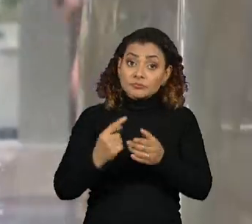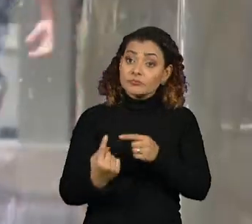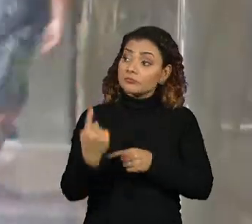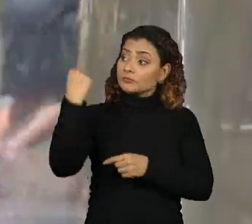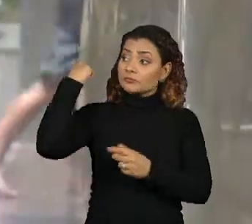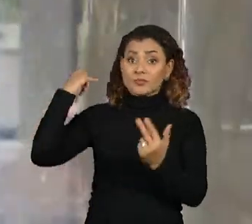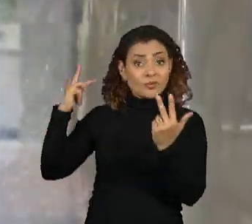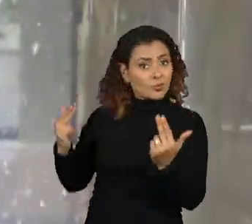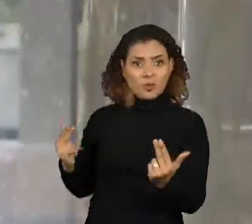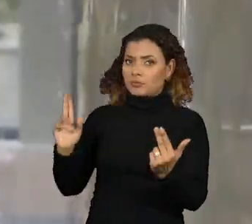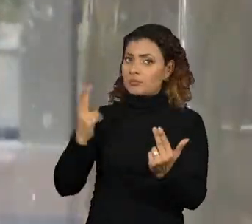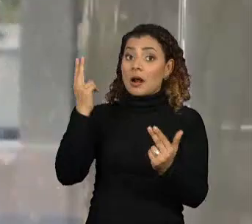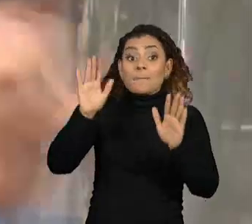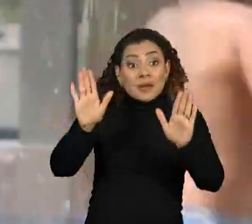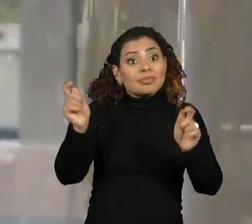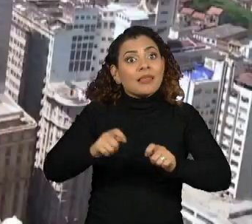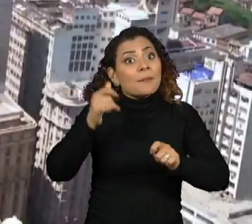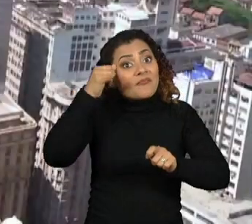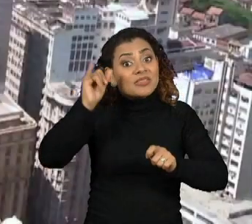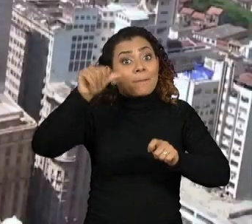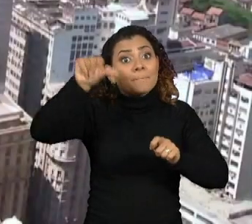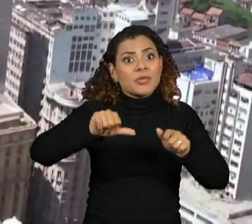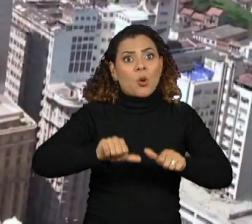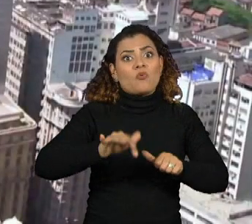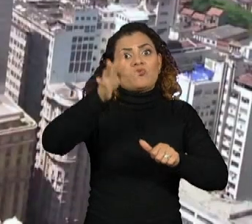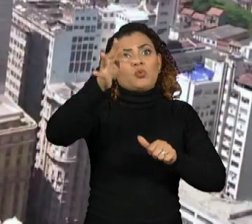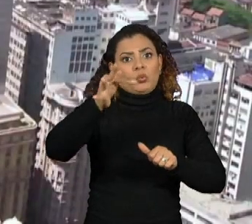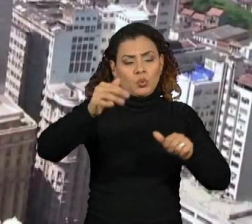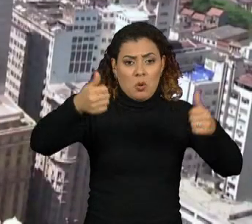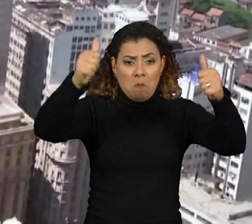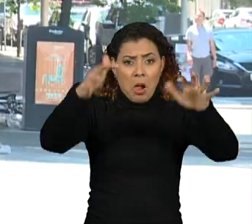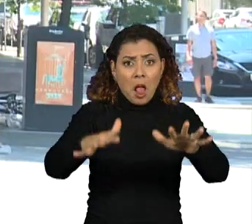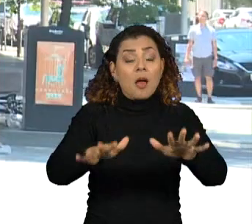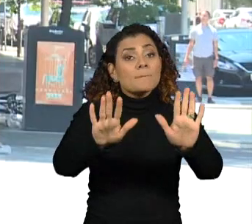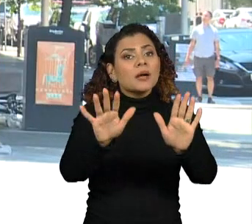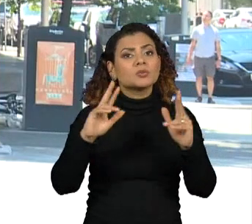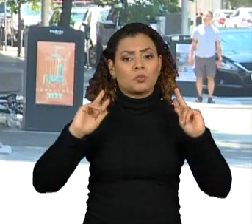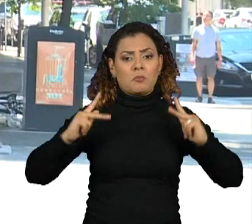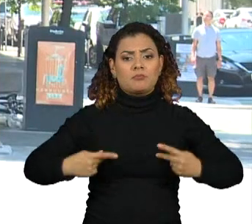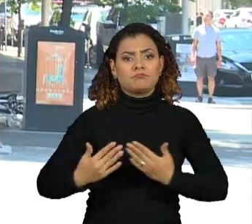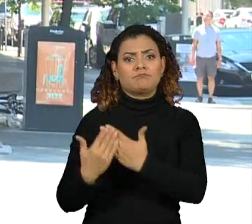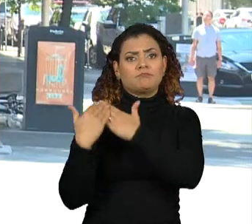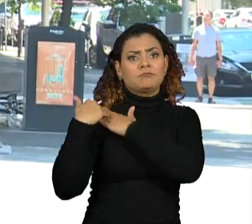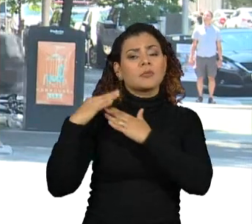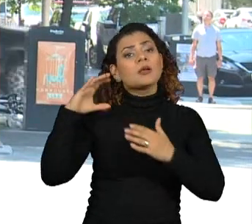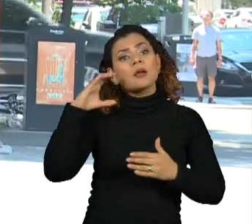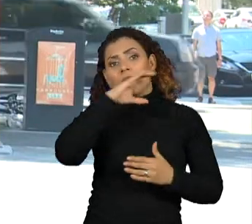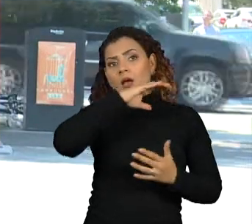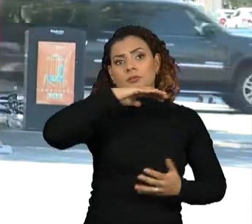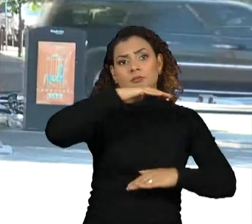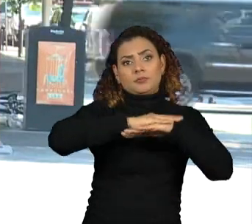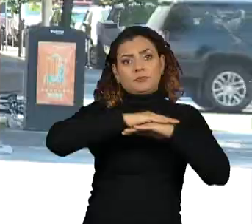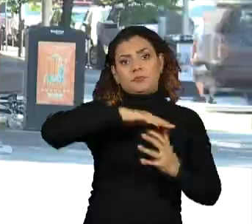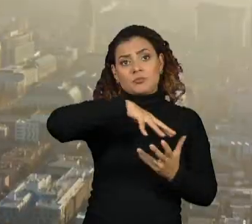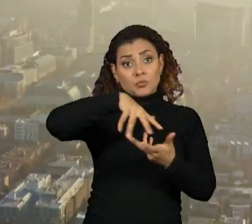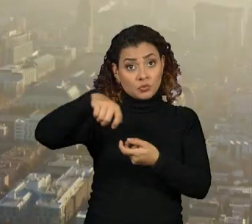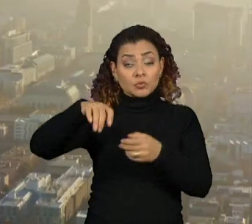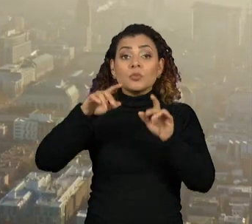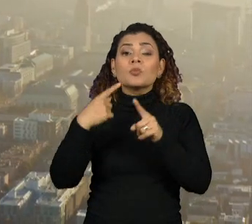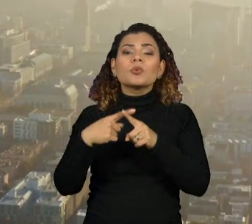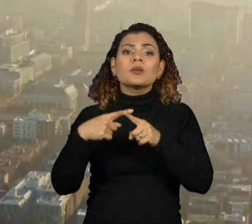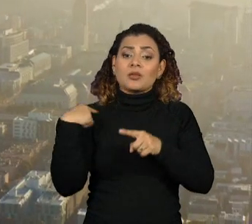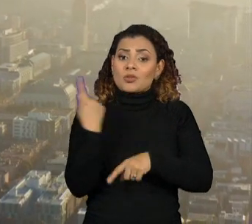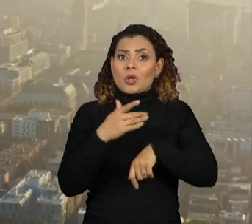fique pior. O documento não deixa dúvida. A humanidade é responsável pelo aquecimento global, ao liberar